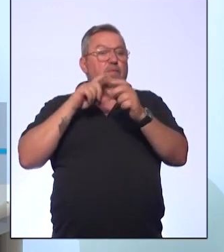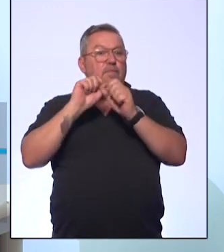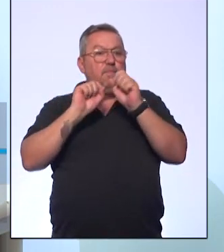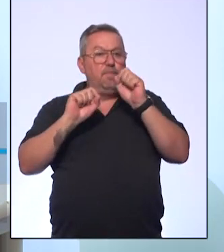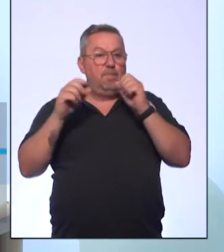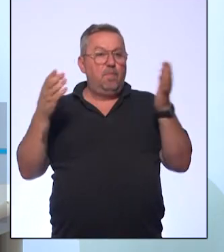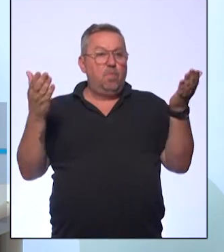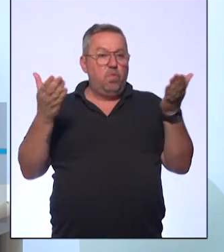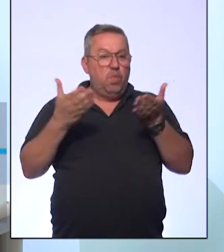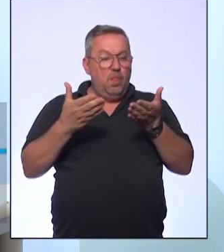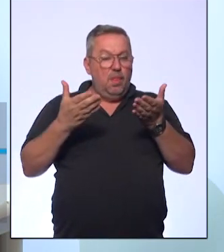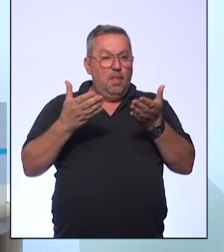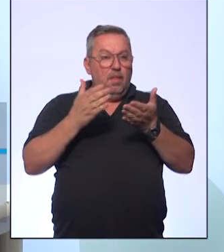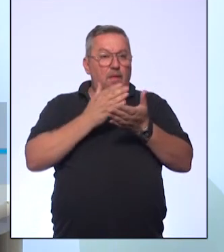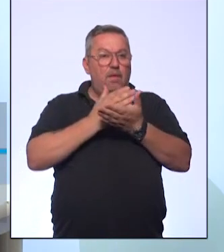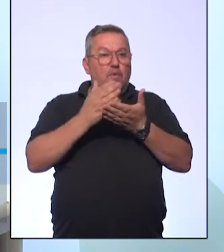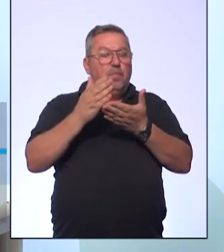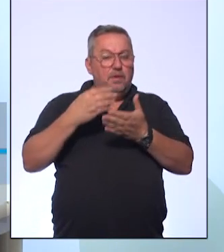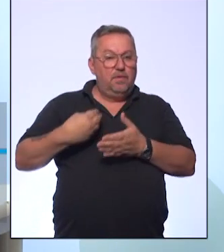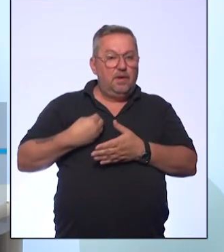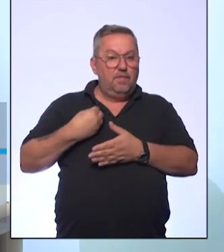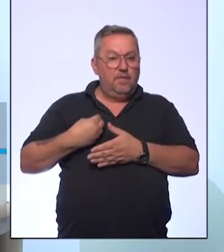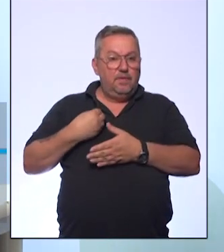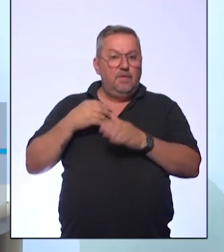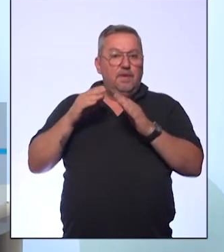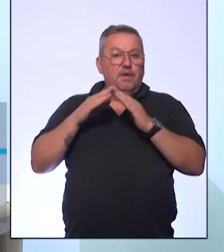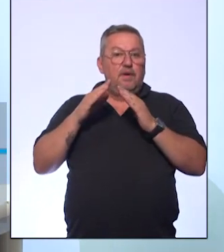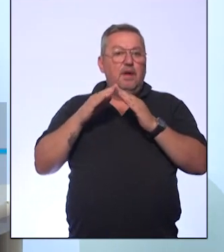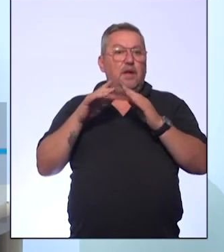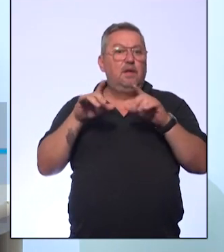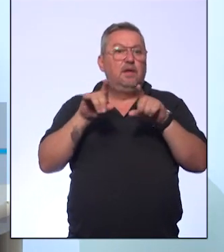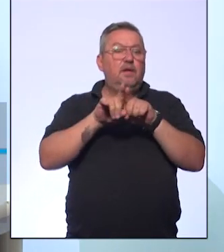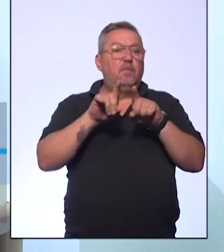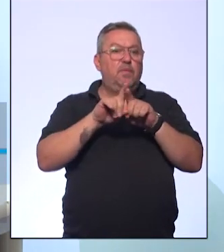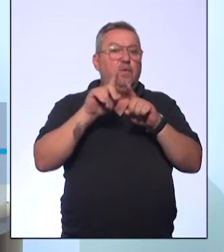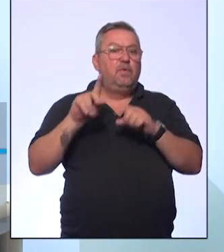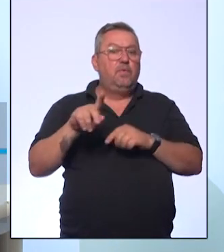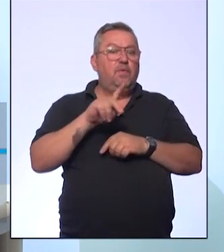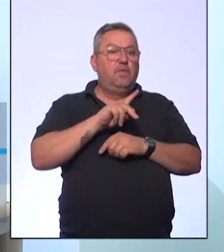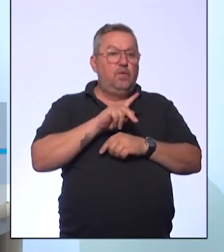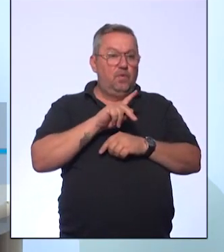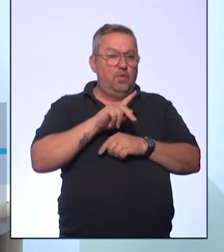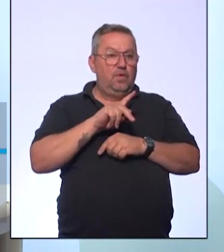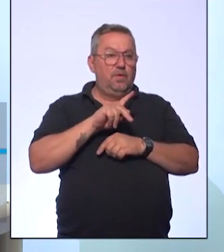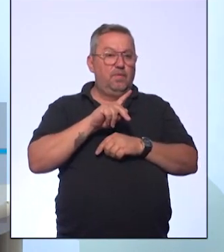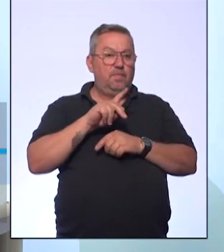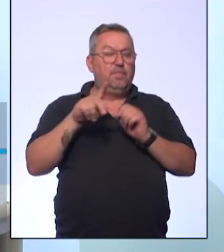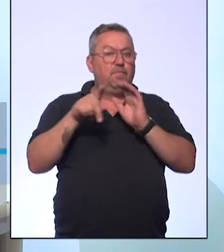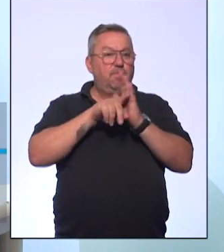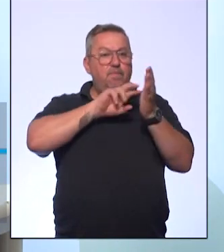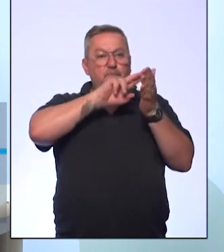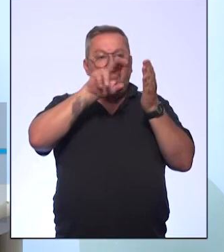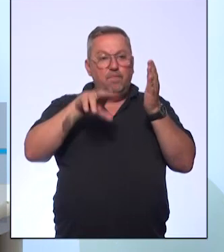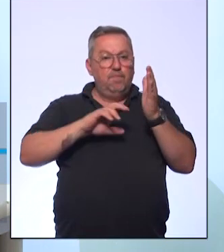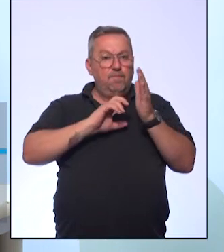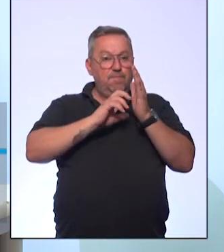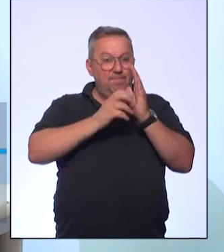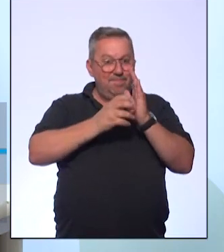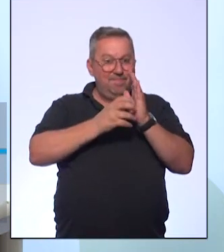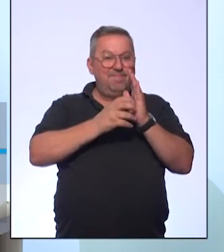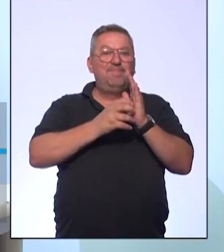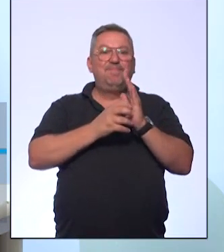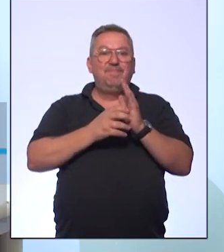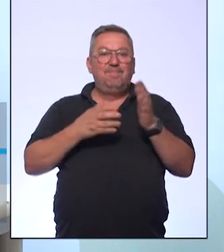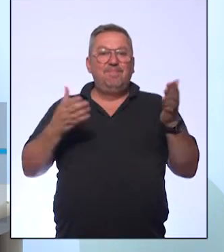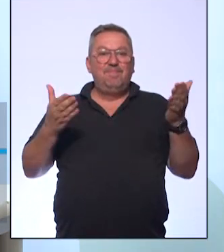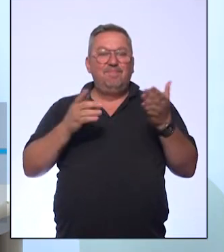construindo também a partir das vivências em casa e com os seus professores por meio de diferentes ferramentas. Então,